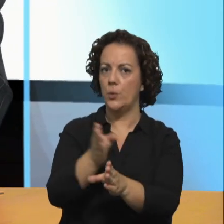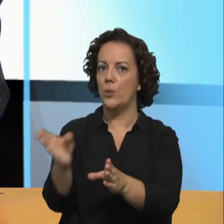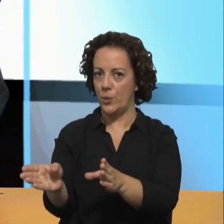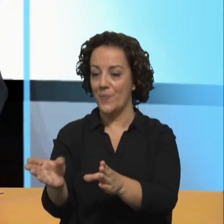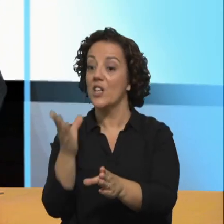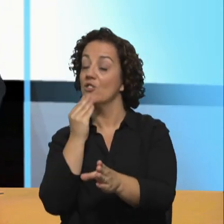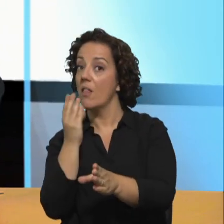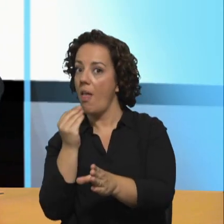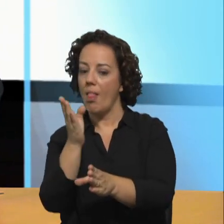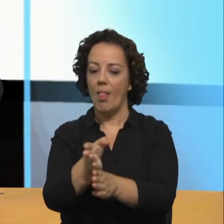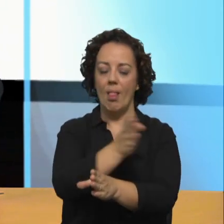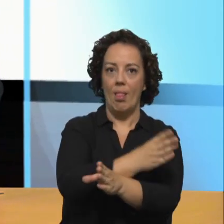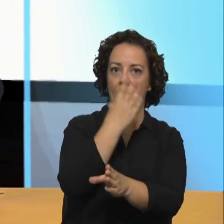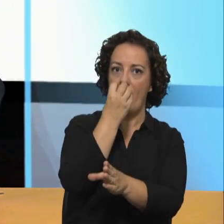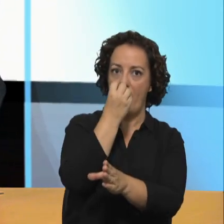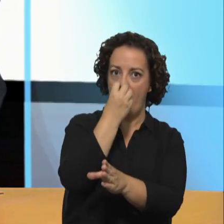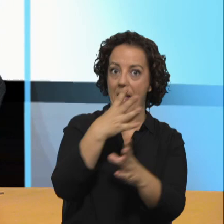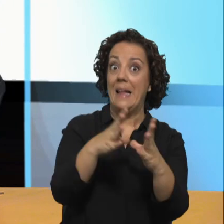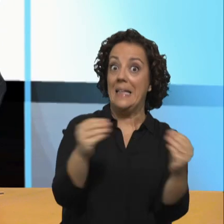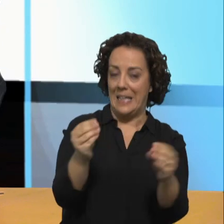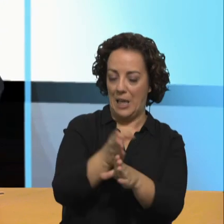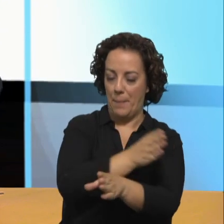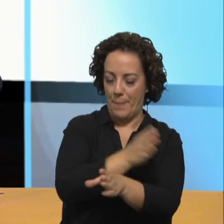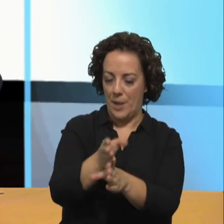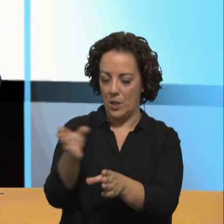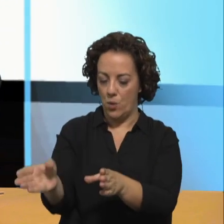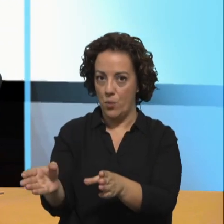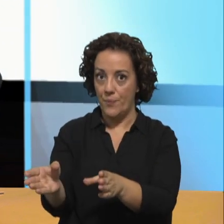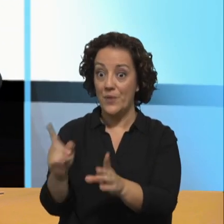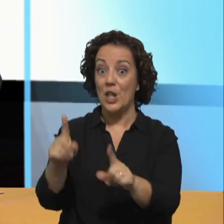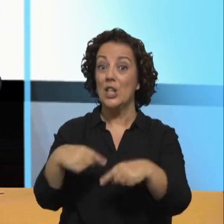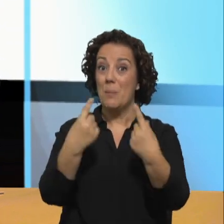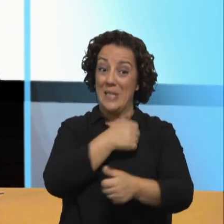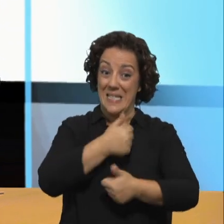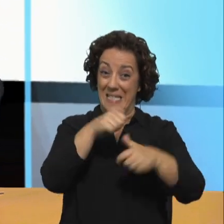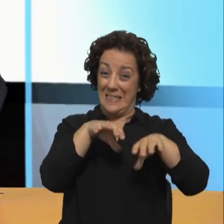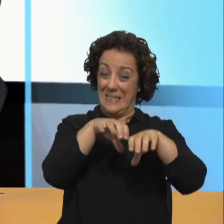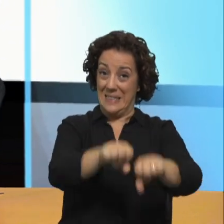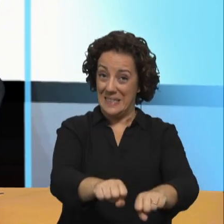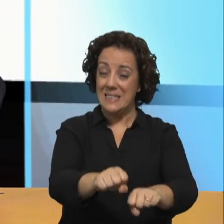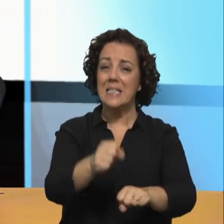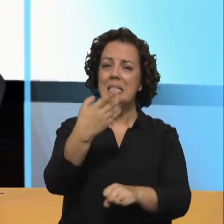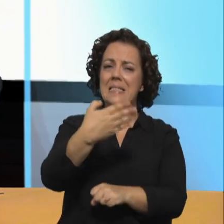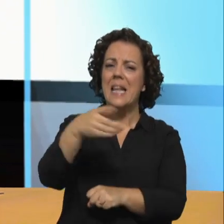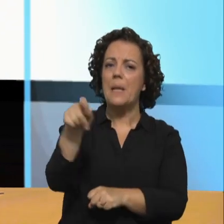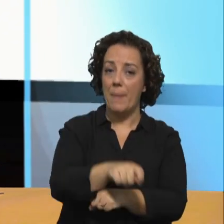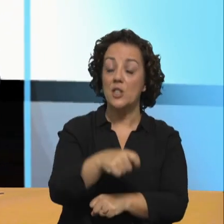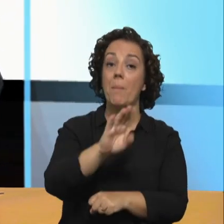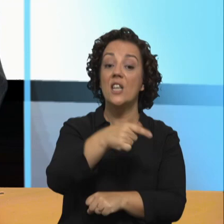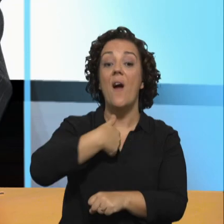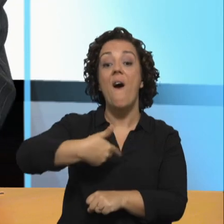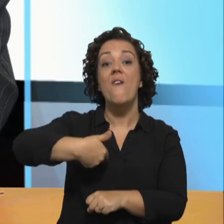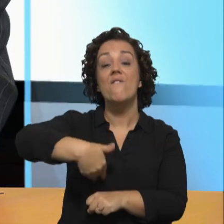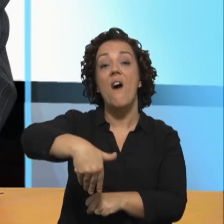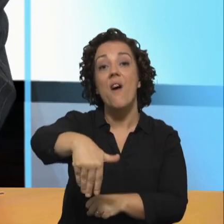Israel-Líbano. E aí demorou 7 meses para conquistar a cidade. E ao chegar a Gaza, a caminho do Egito, onde iria